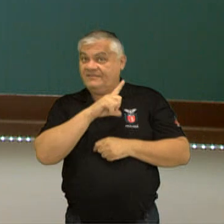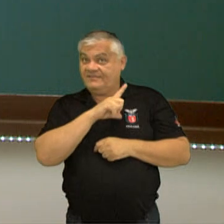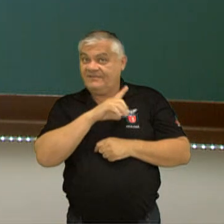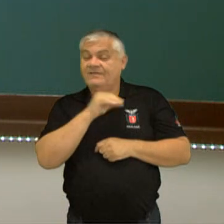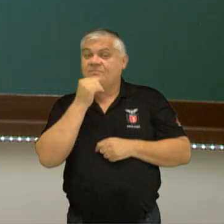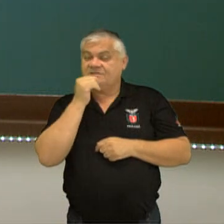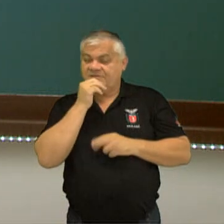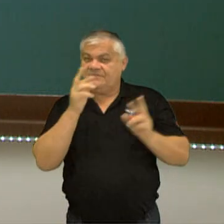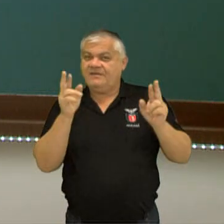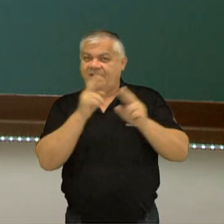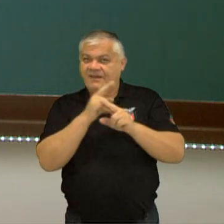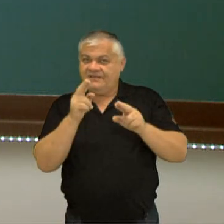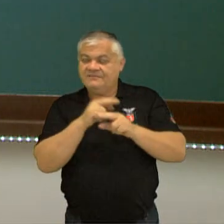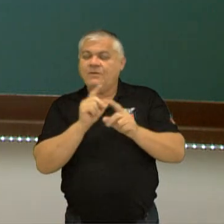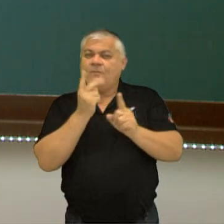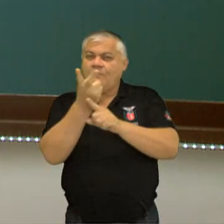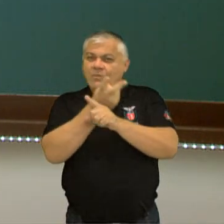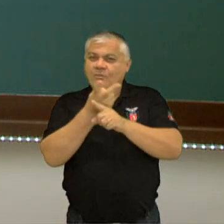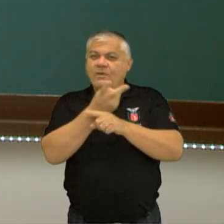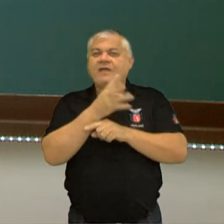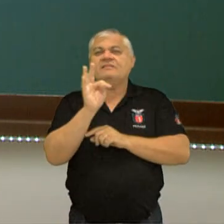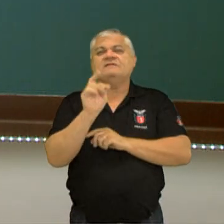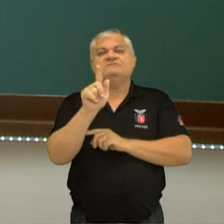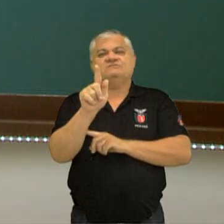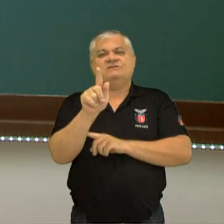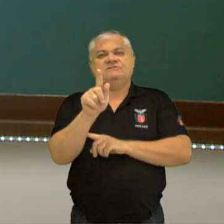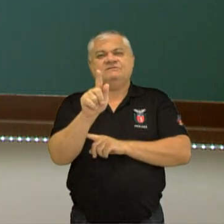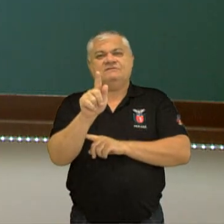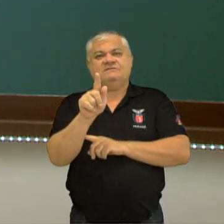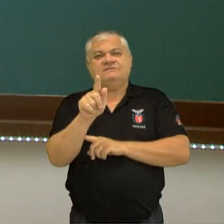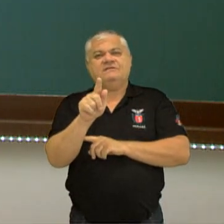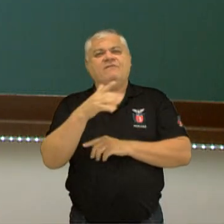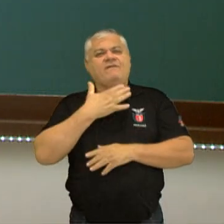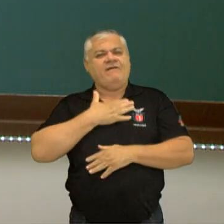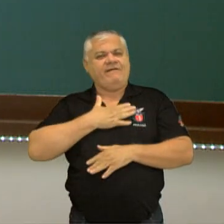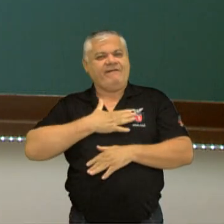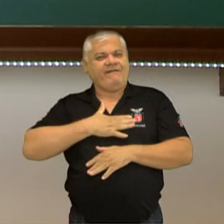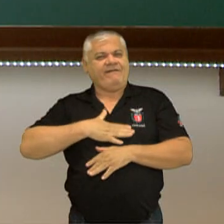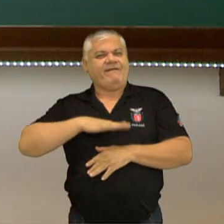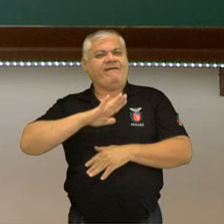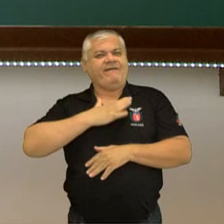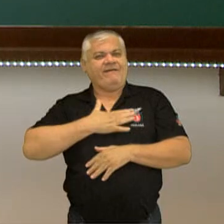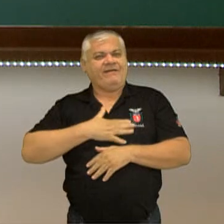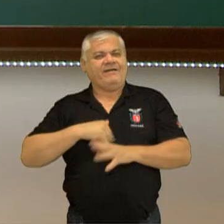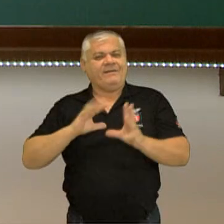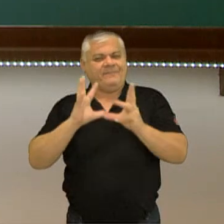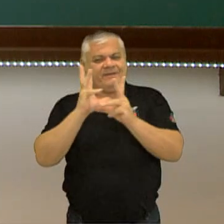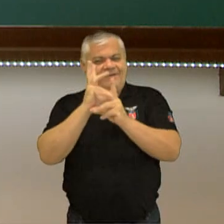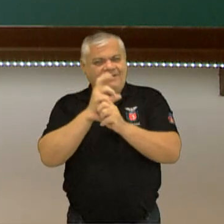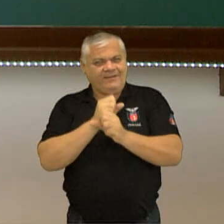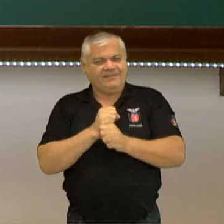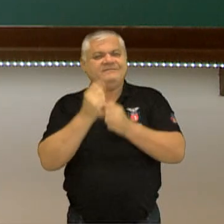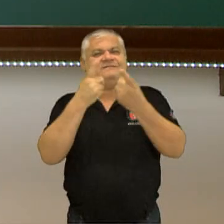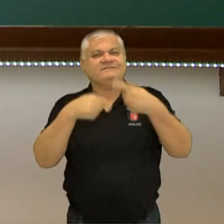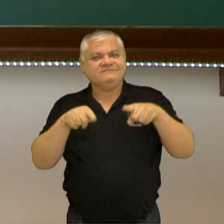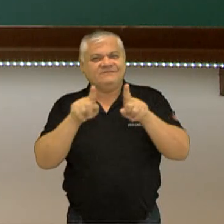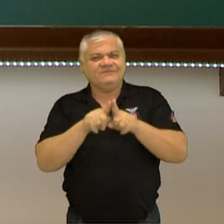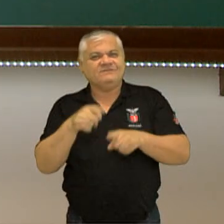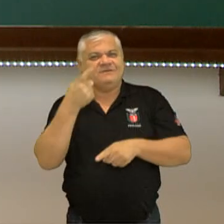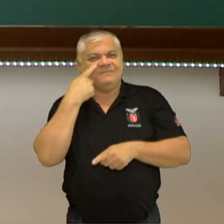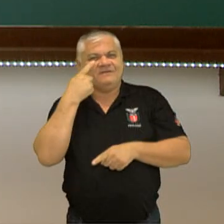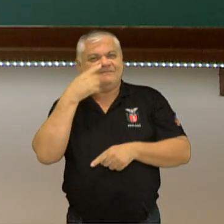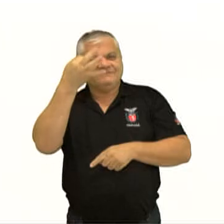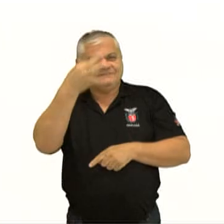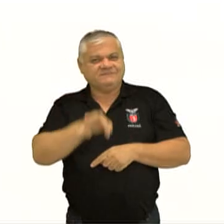das relações e tem que achar a tangente. Então, com calma, façam os cálculos e a gente já volta para verificar se